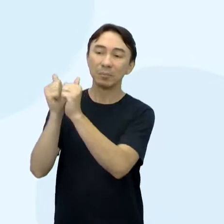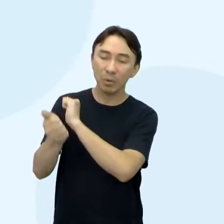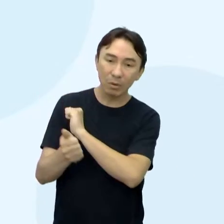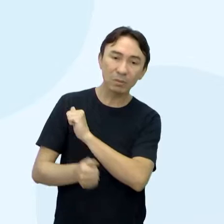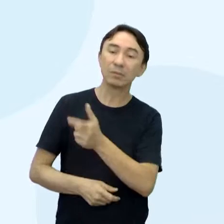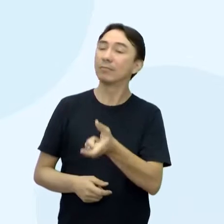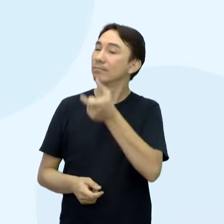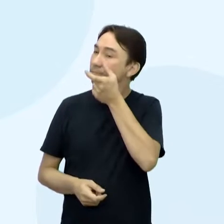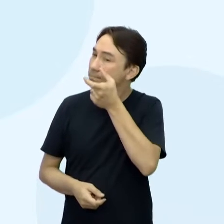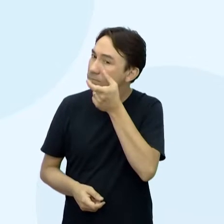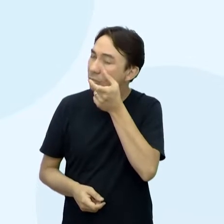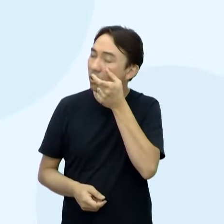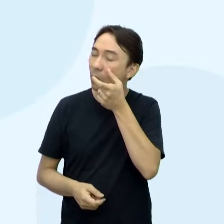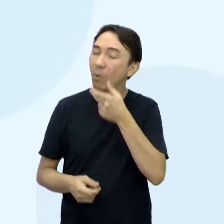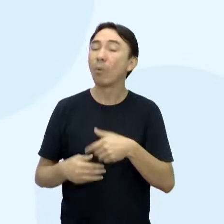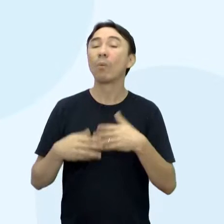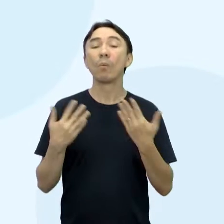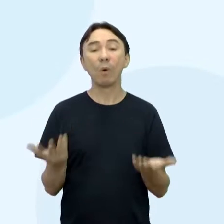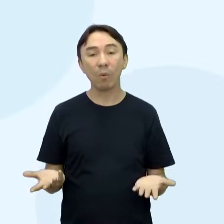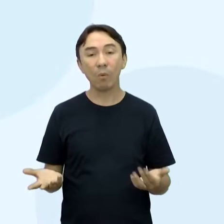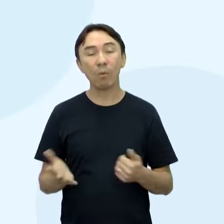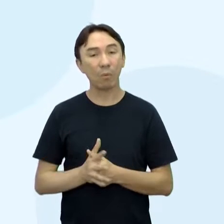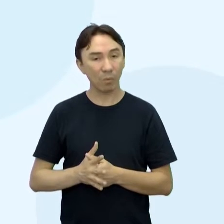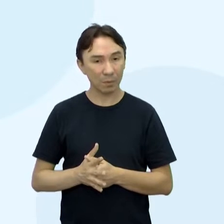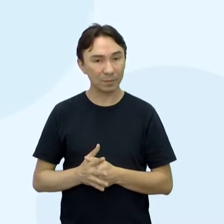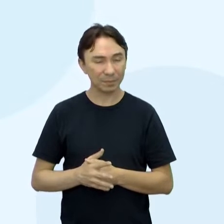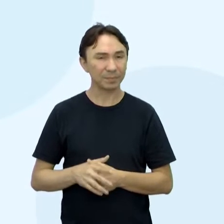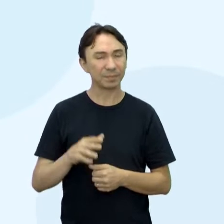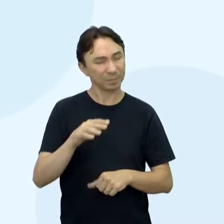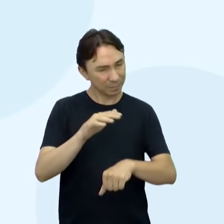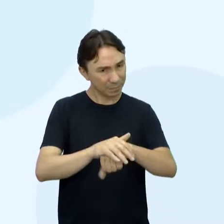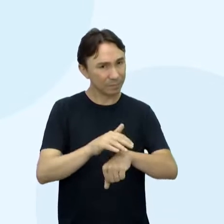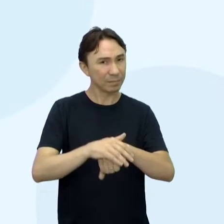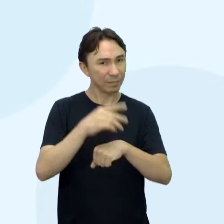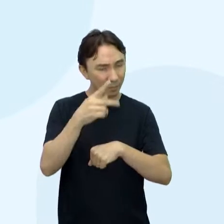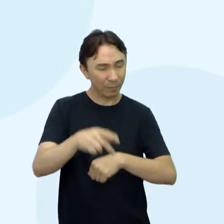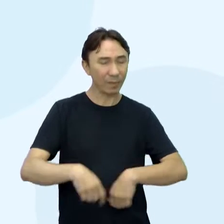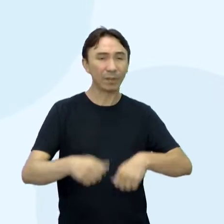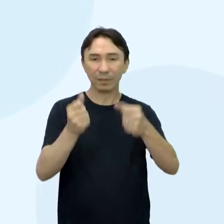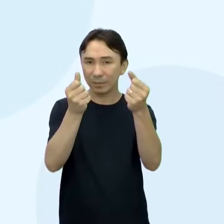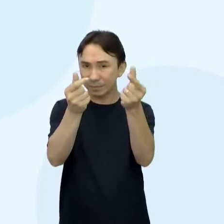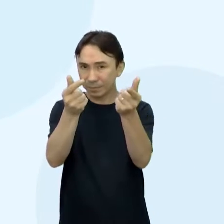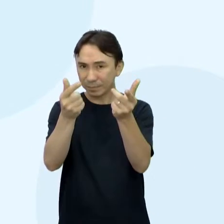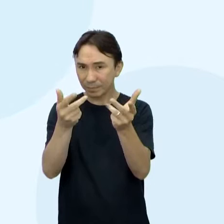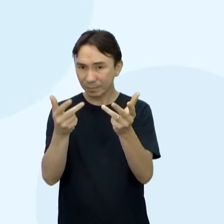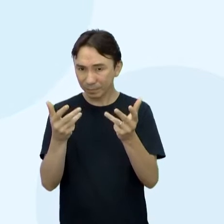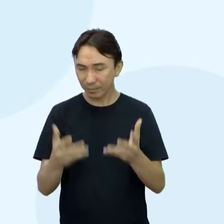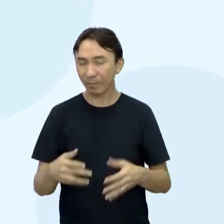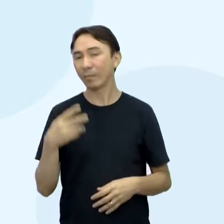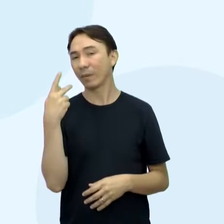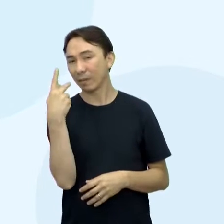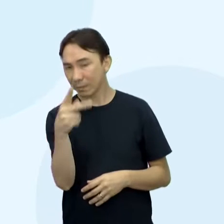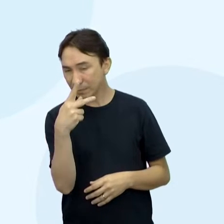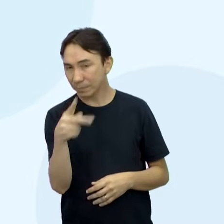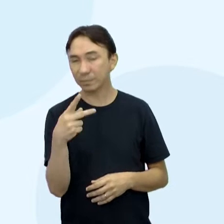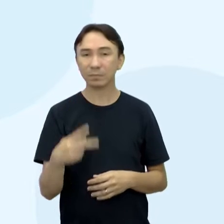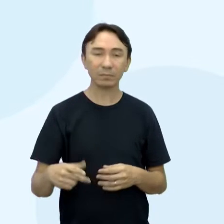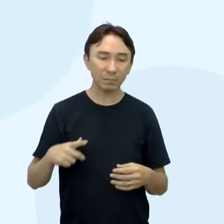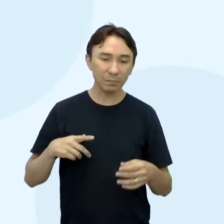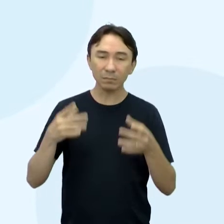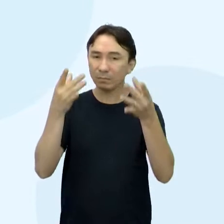acompanhando, tá? Então vocês vão relatar e descrever aí nos registros de vocês as